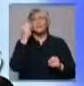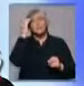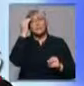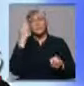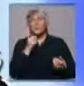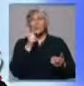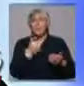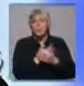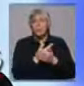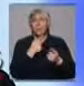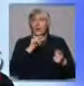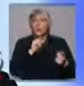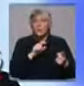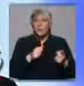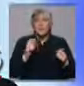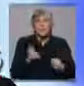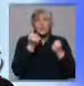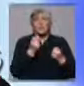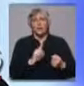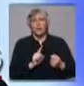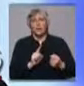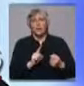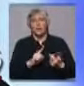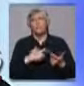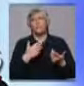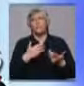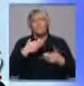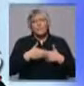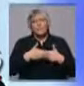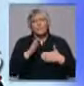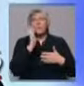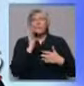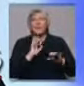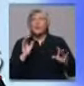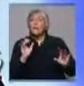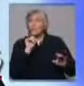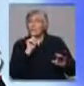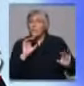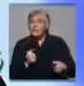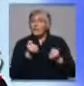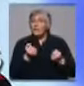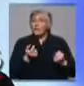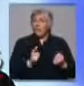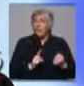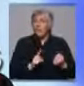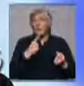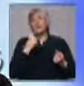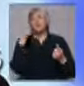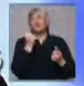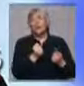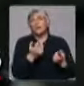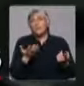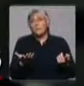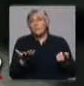morte inevitável, ou seja, nada no poder terreno poderia evitar, ou se há realmente crimes, e pode haver